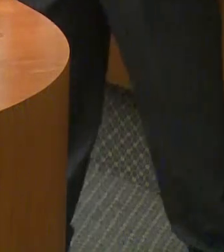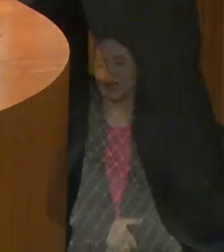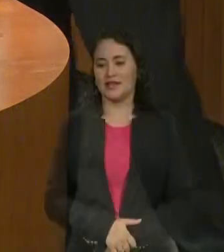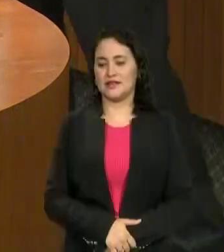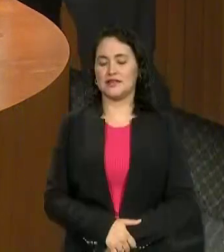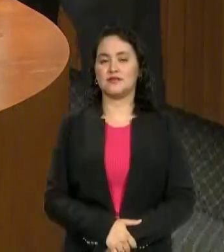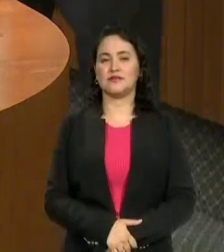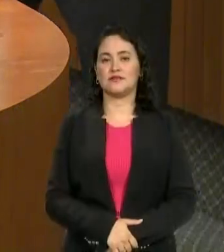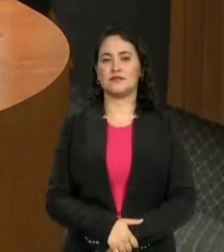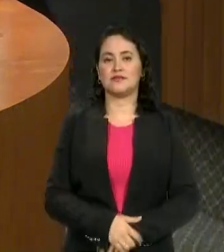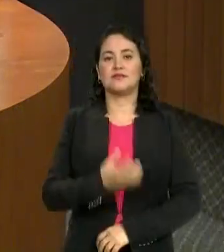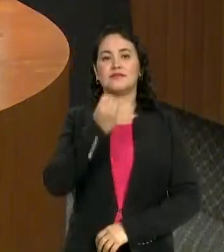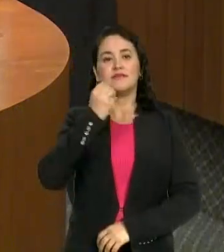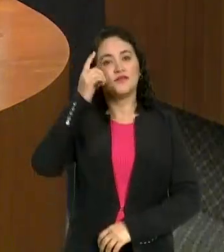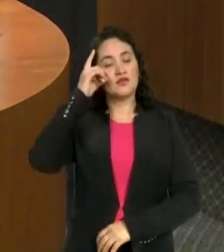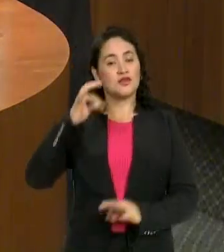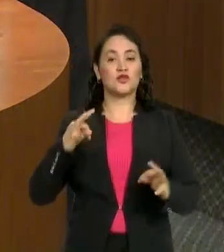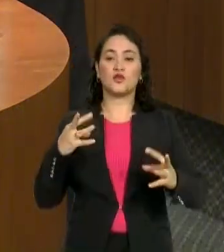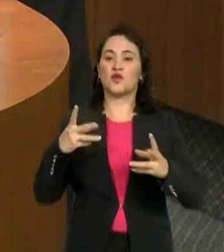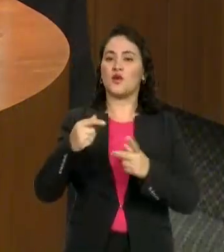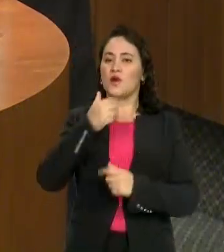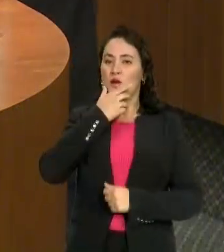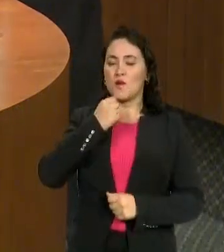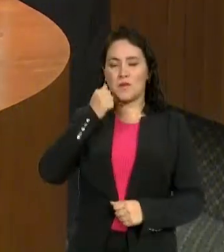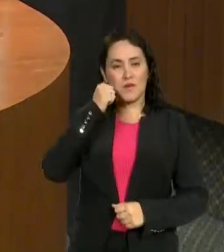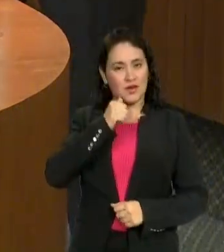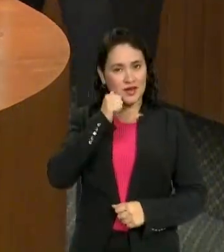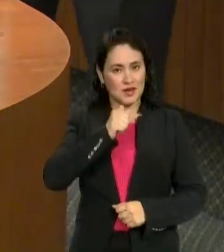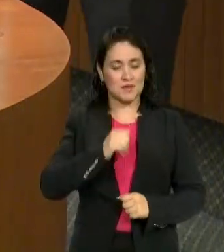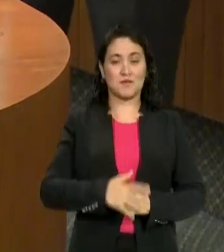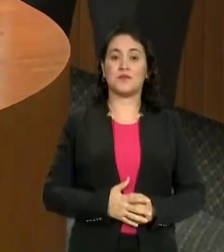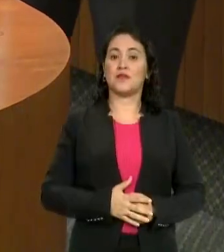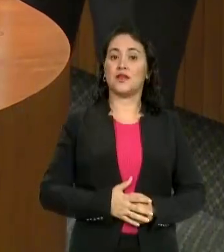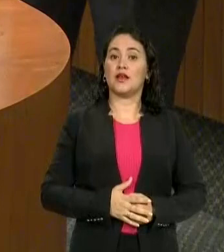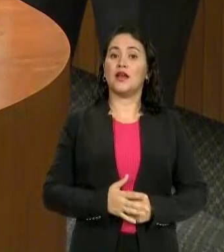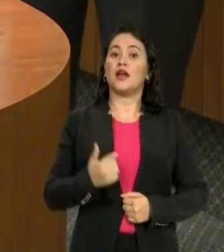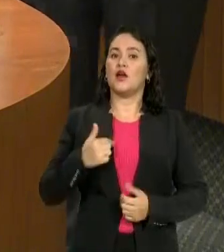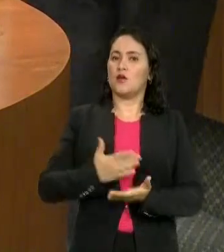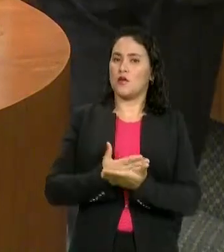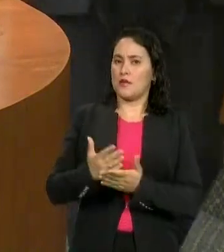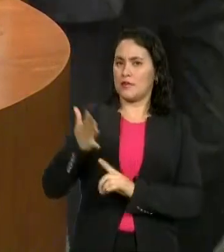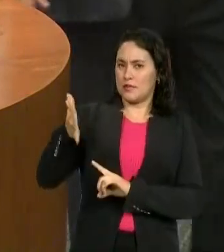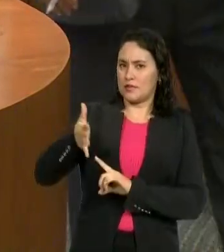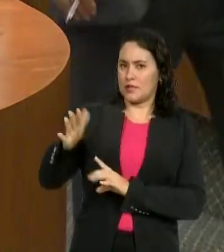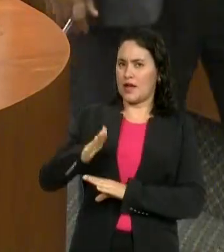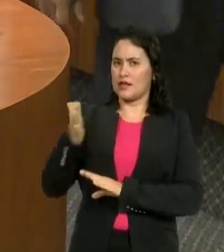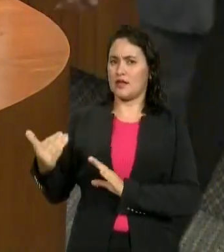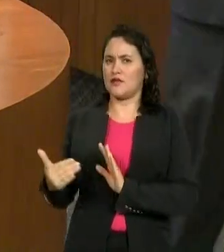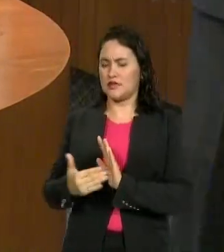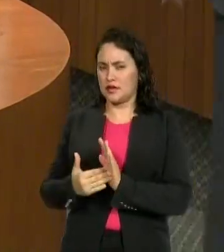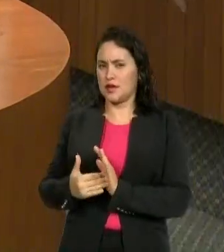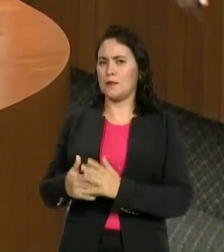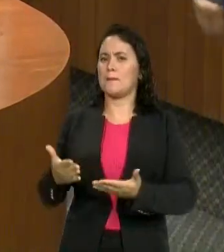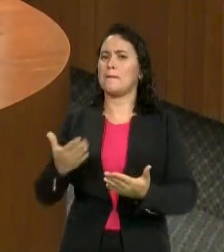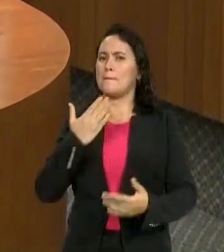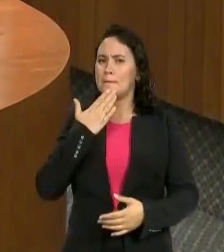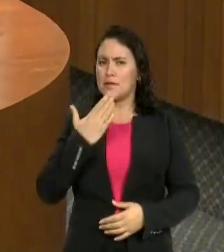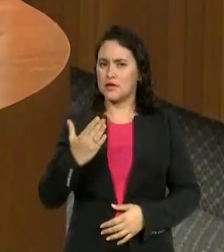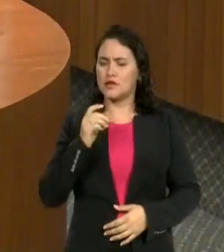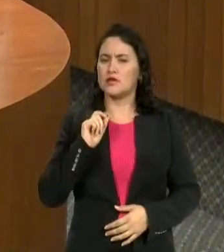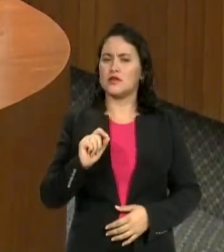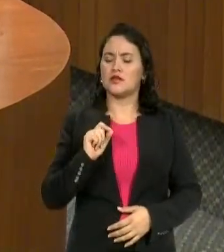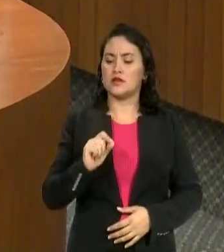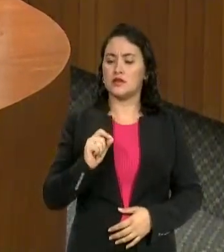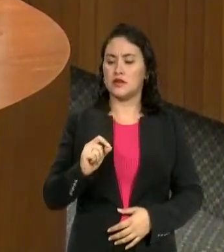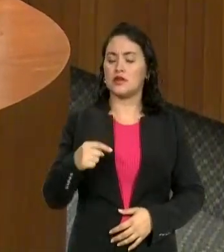Bom dia a todos, bom dia a todas. Gostaria já de, no começo do pronunciamento, ao final dele, solicitar que